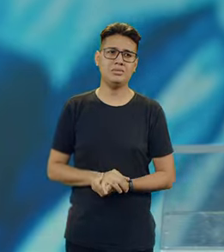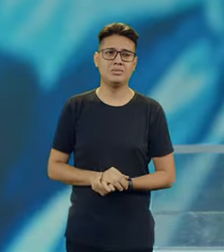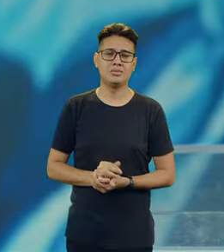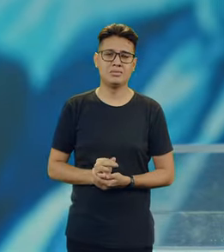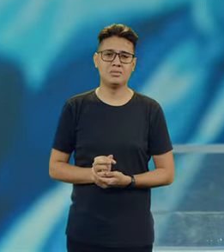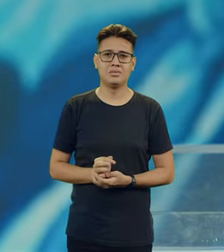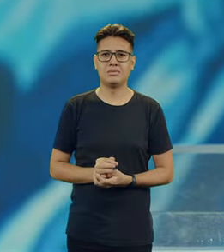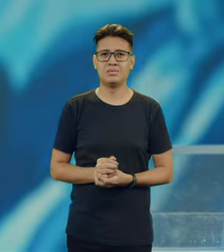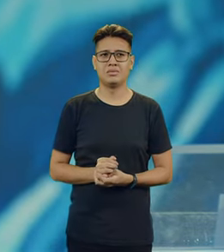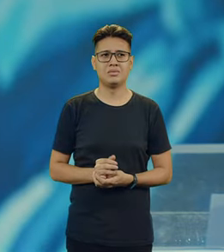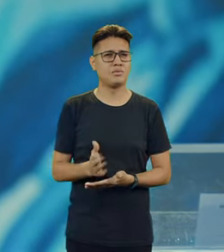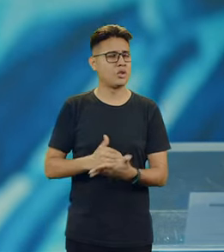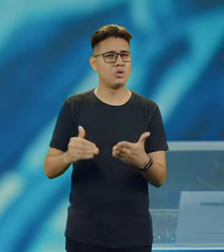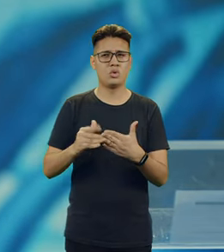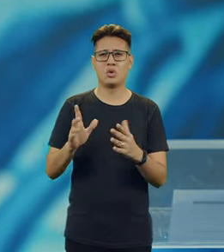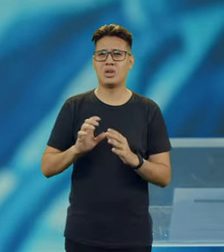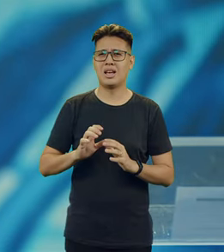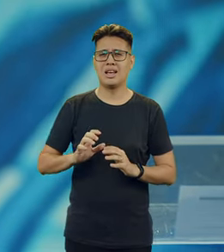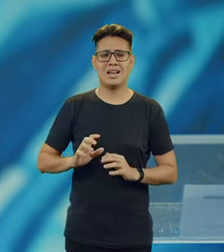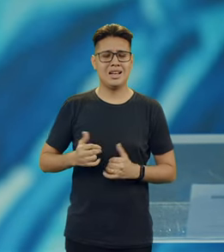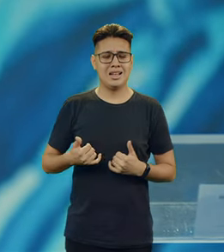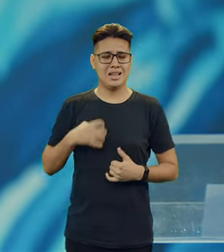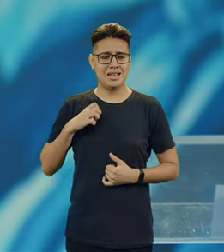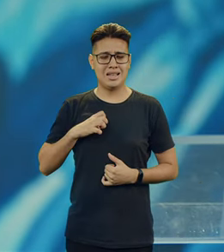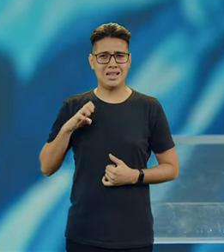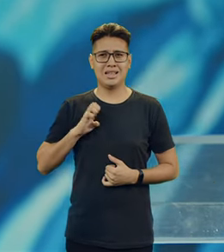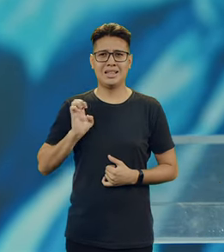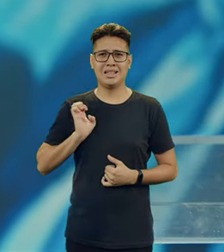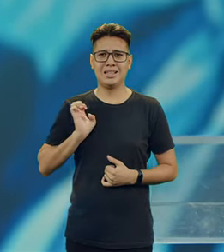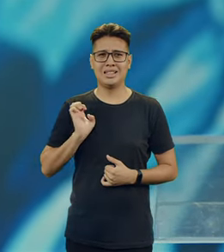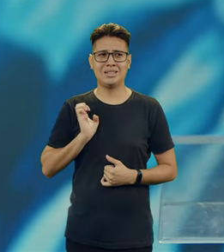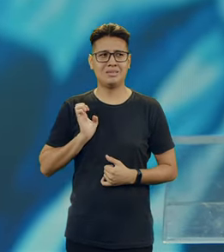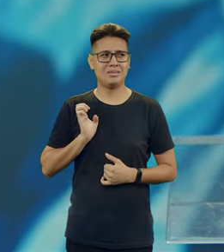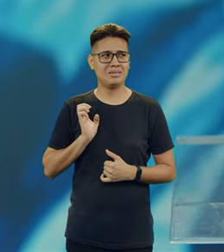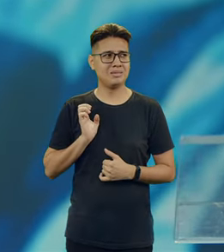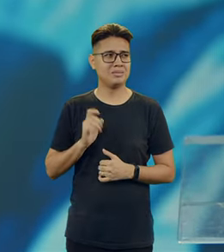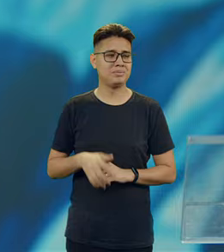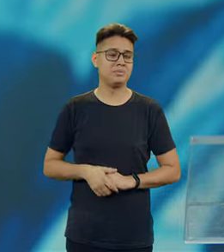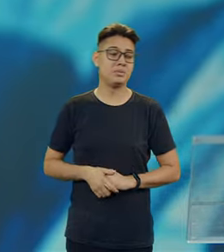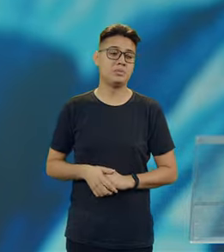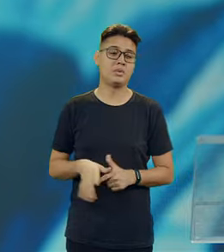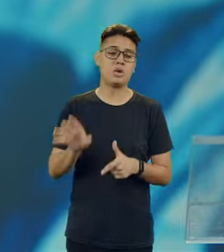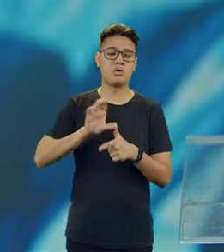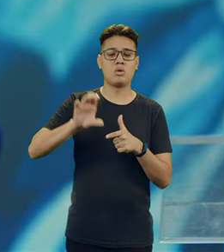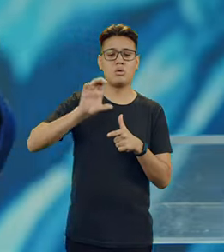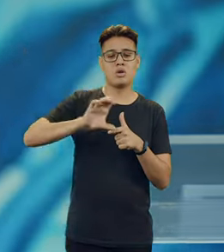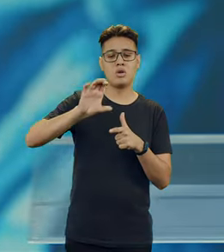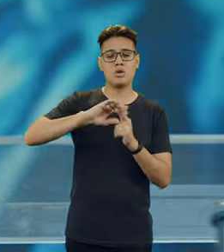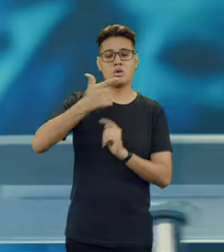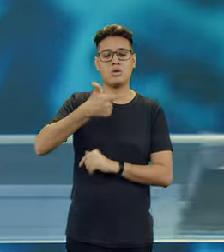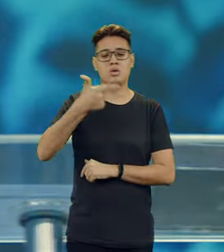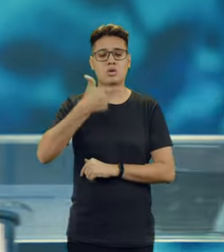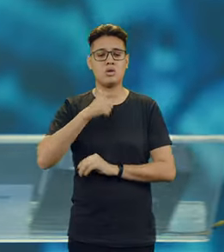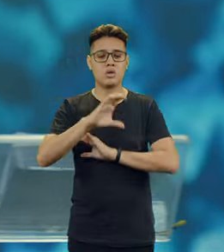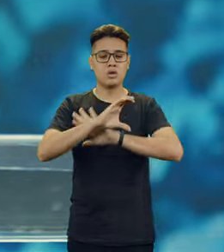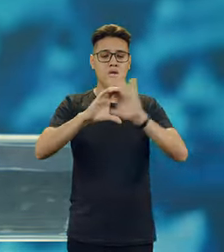todos os recursos, as riquezas. E em 2 Coríntios